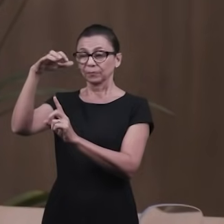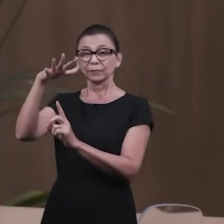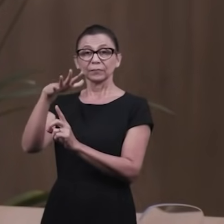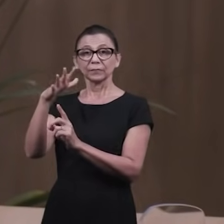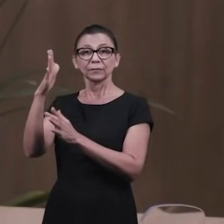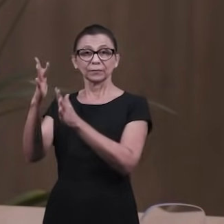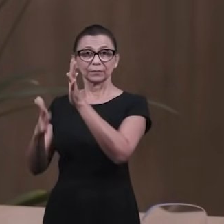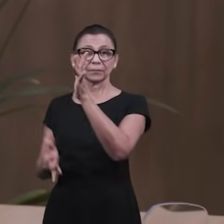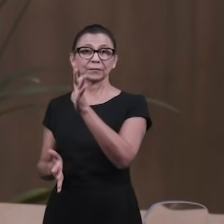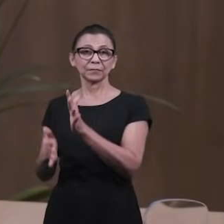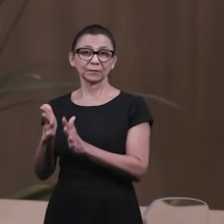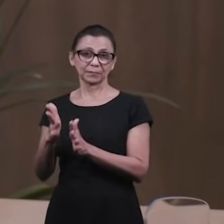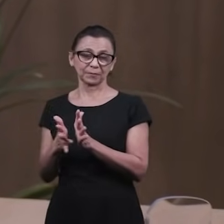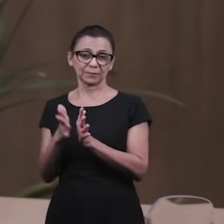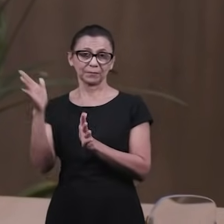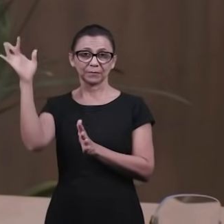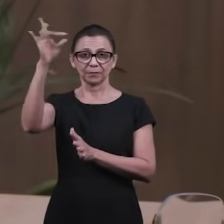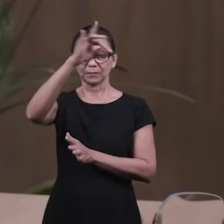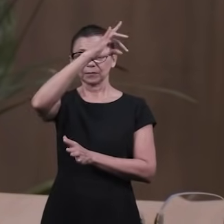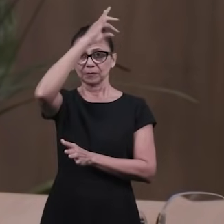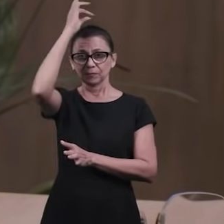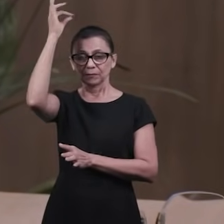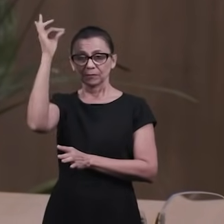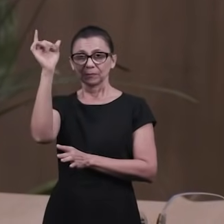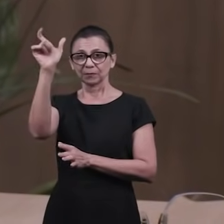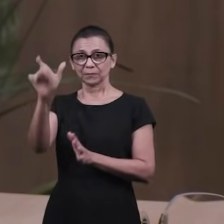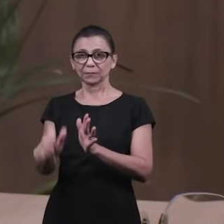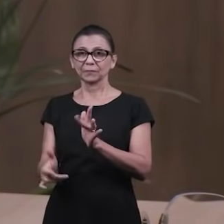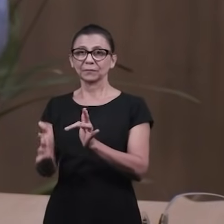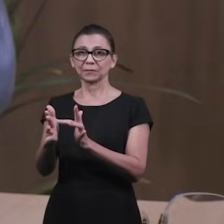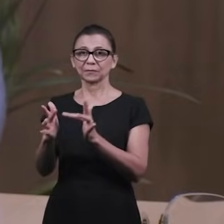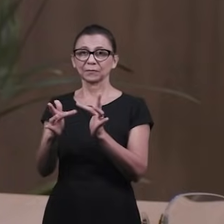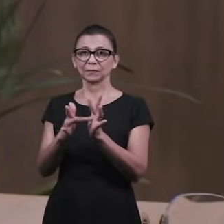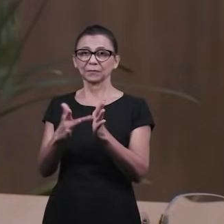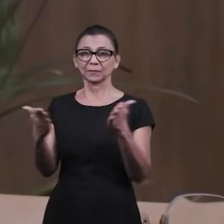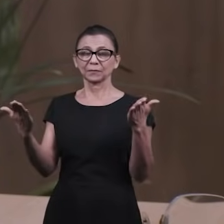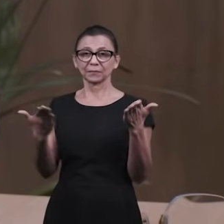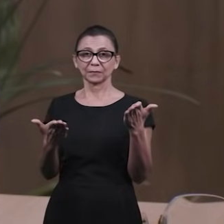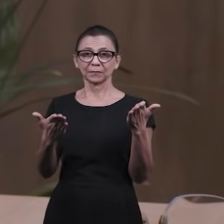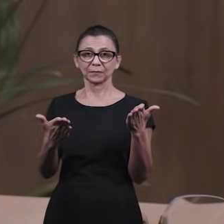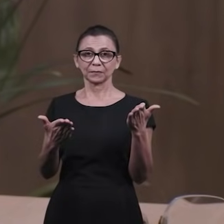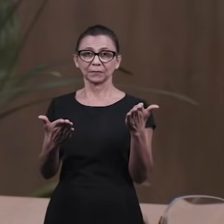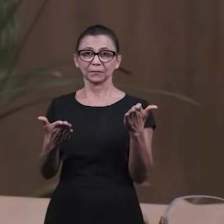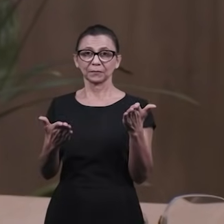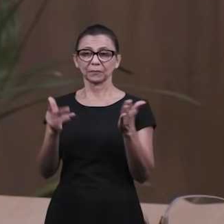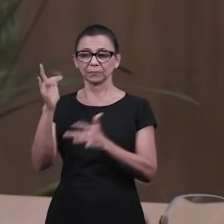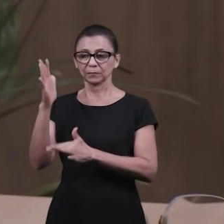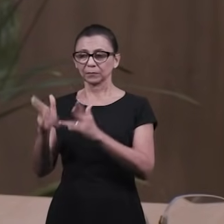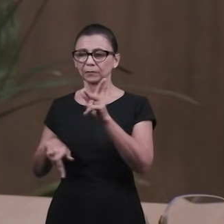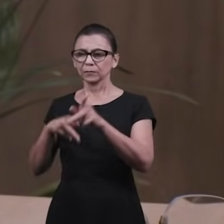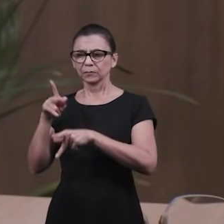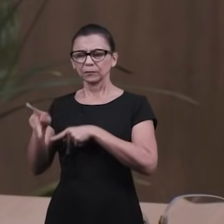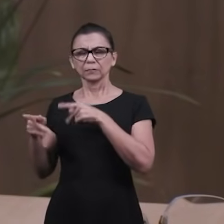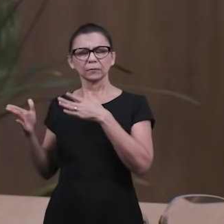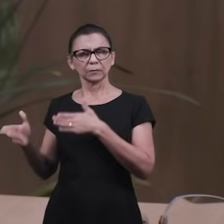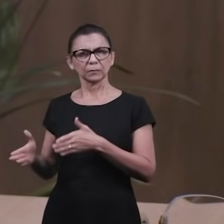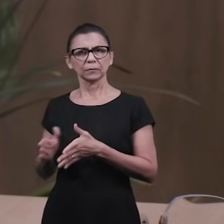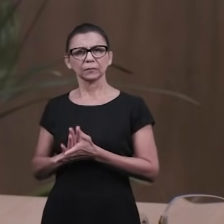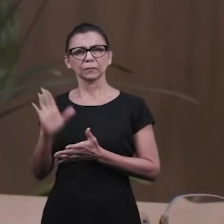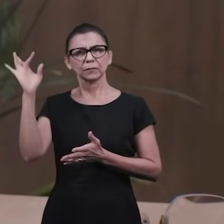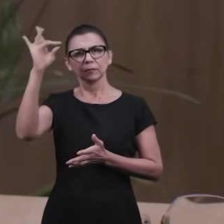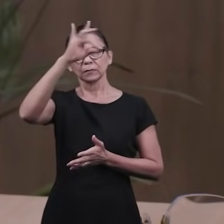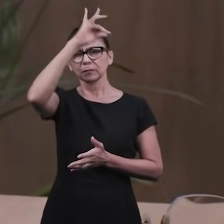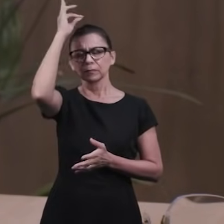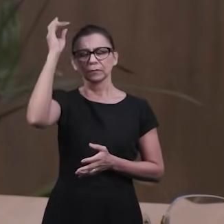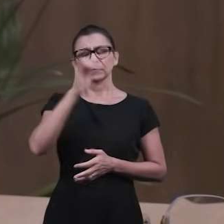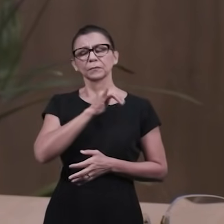graça, já é a graça. O Espírito Santo que estava sobre Jesus, agora está sobre eles. Então, o que o Espírito Santo diz para